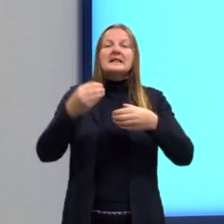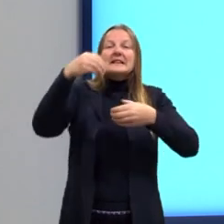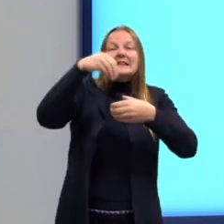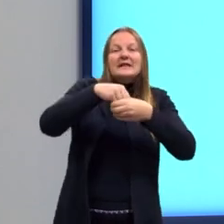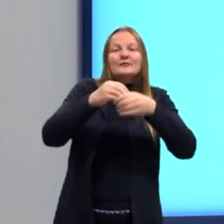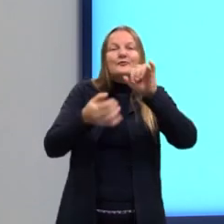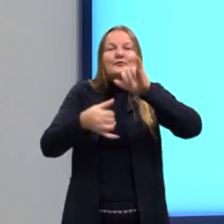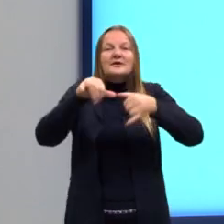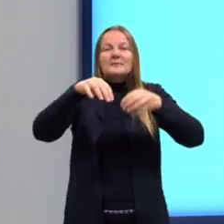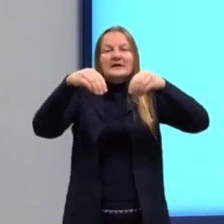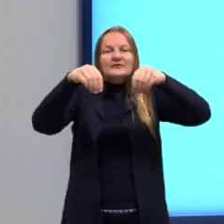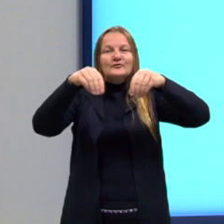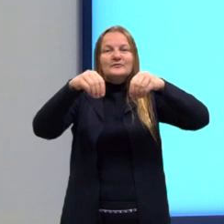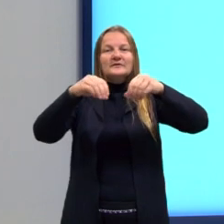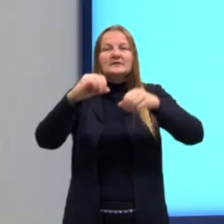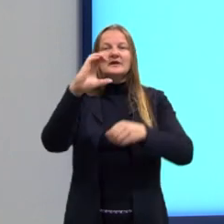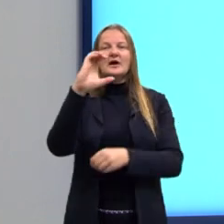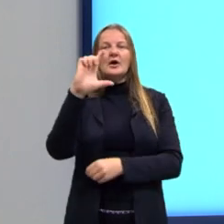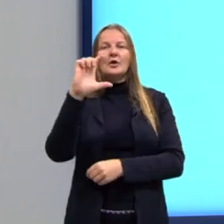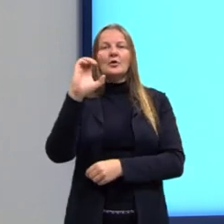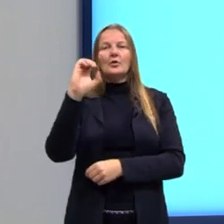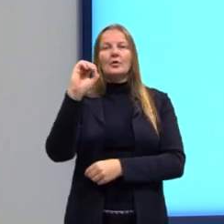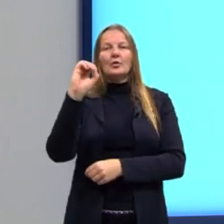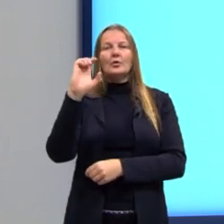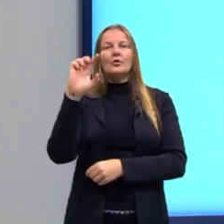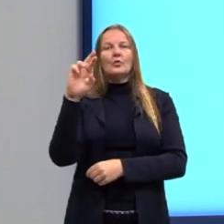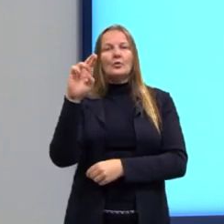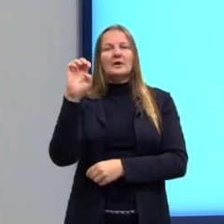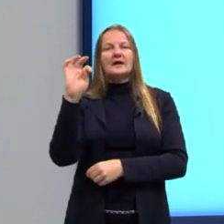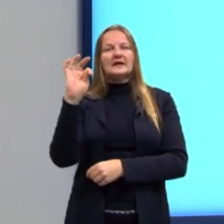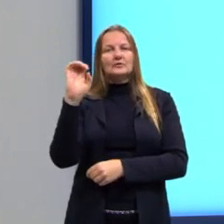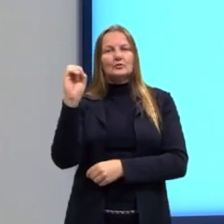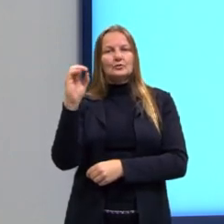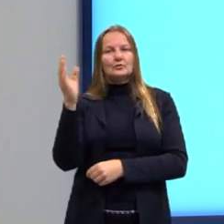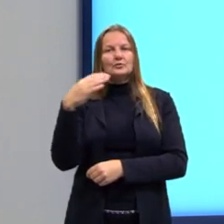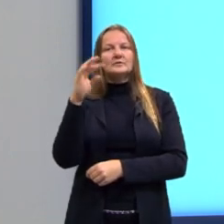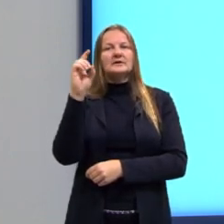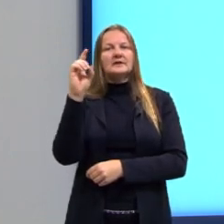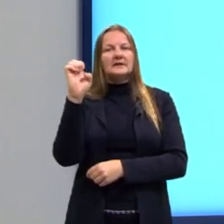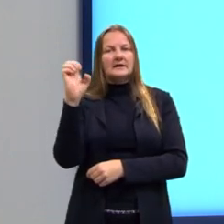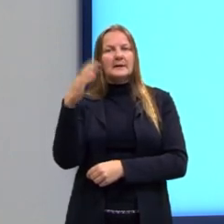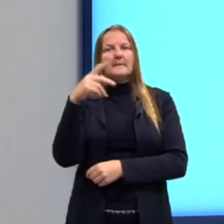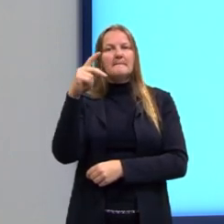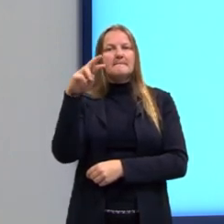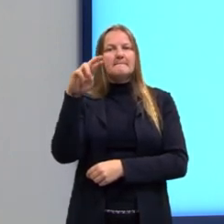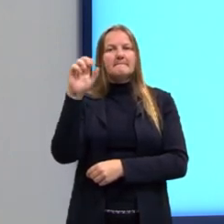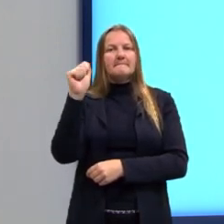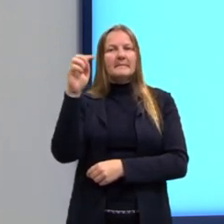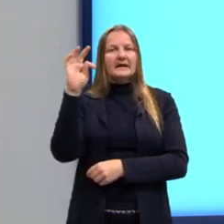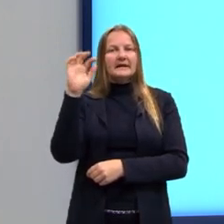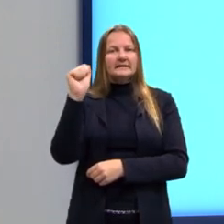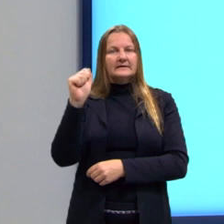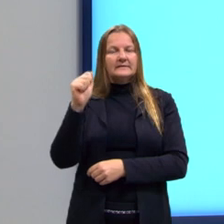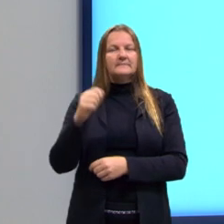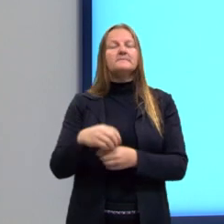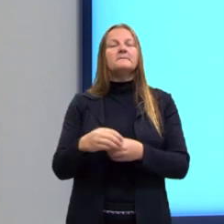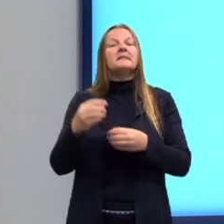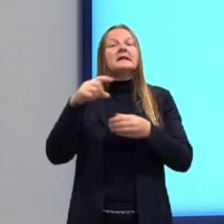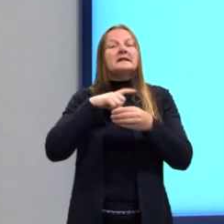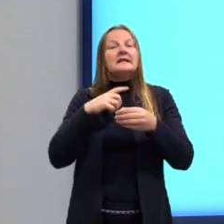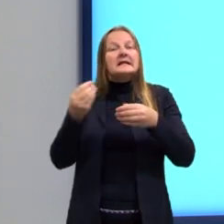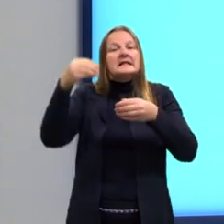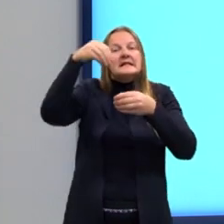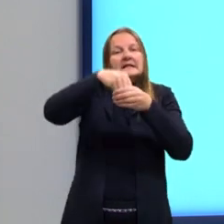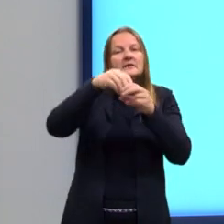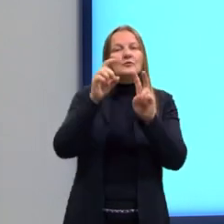cloreto de prata aí tá o símbolo né da substância Gesiele esse cloreto ele é impregnado no vidro